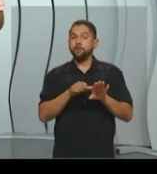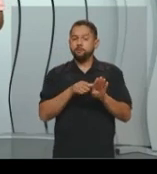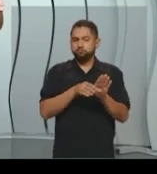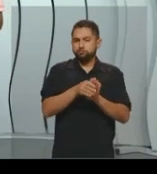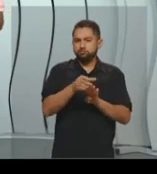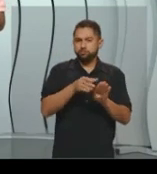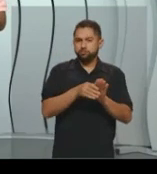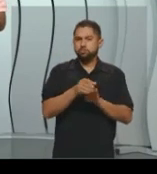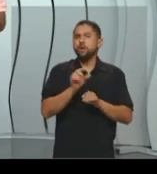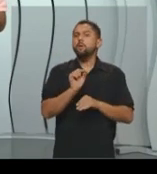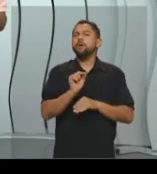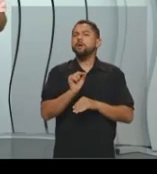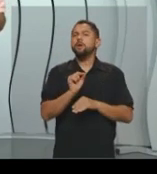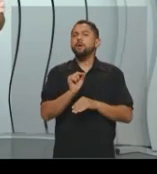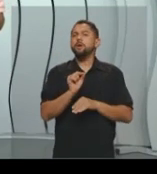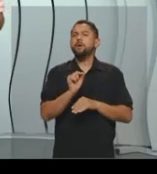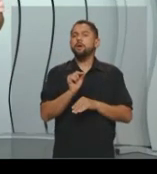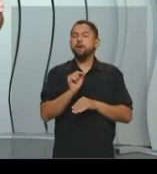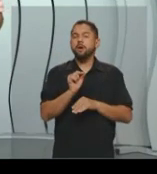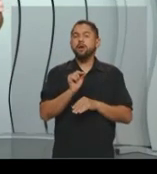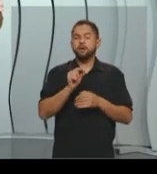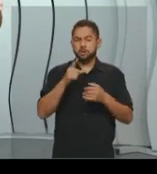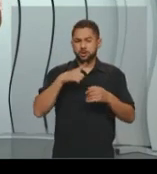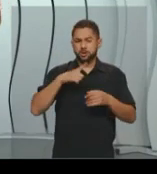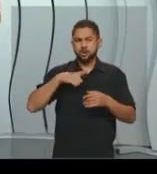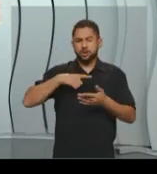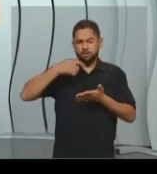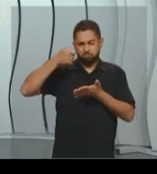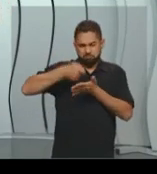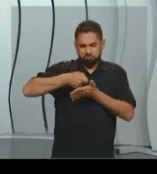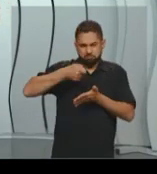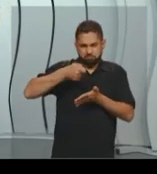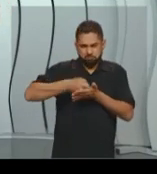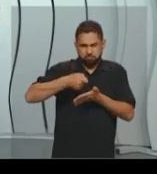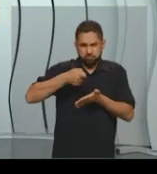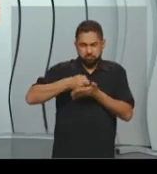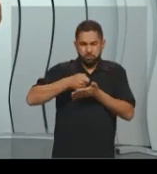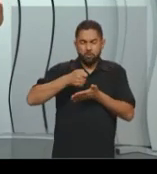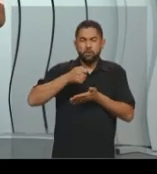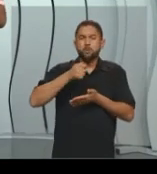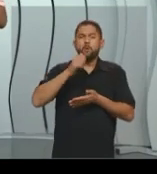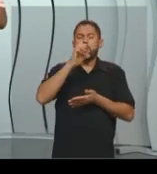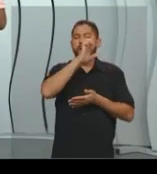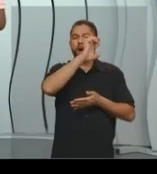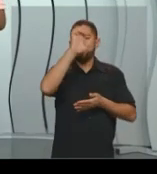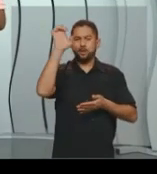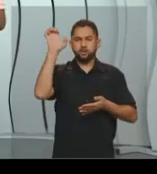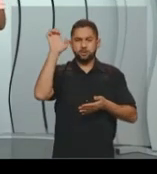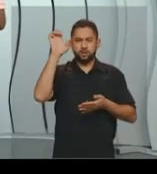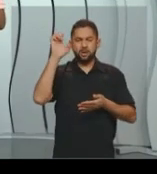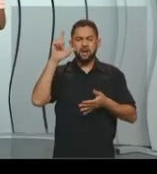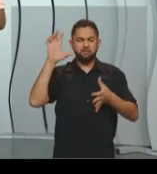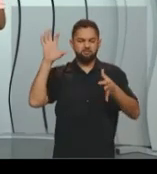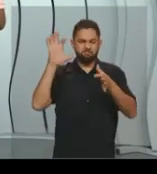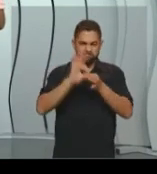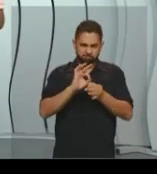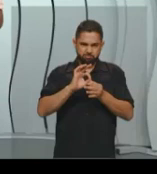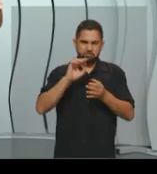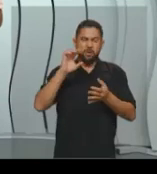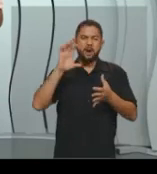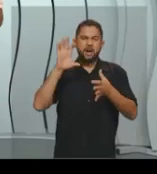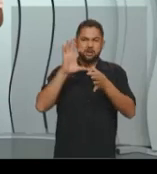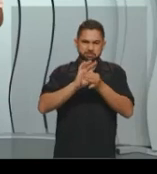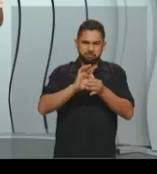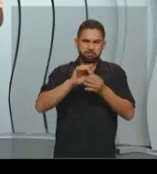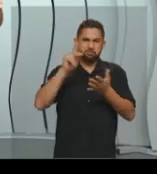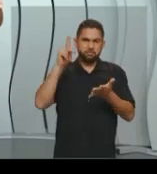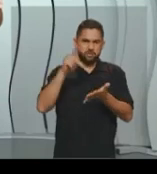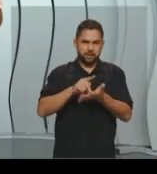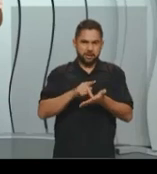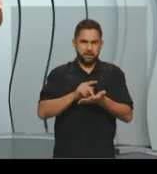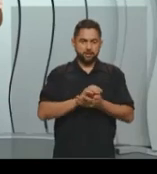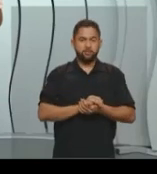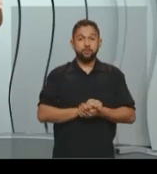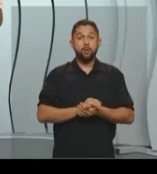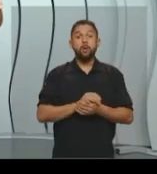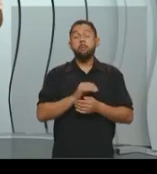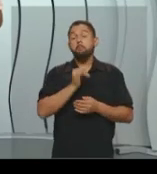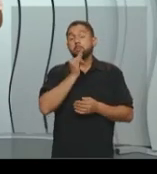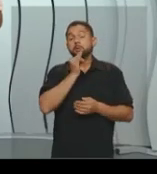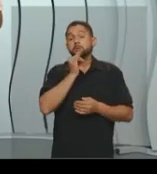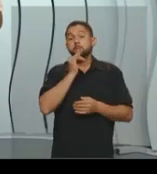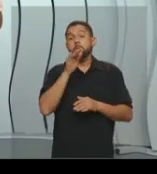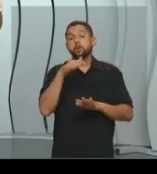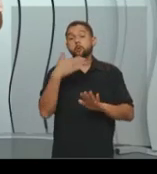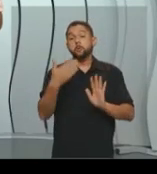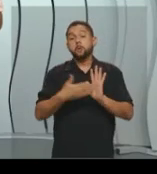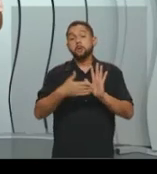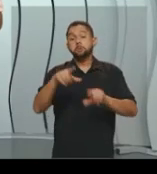filosofia, que é uma espécie de determinismo ético. Observe, tudo que nós fazemos, todas as decisões que nós tomamos,